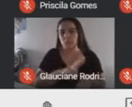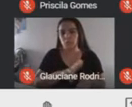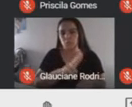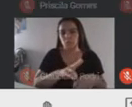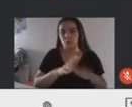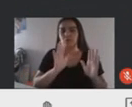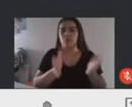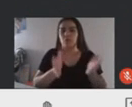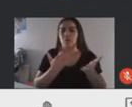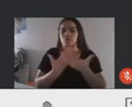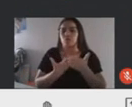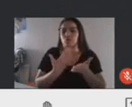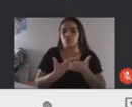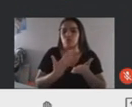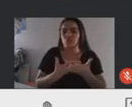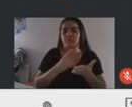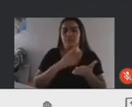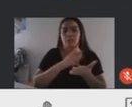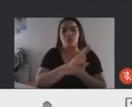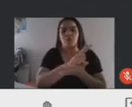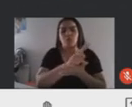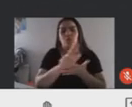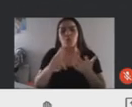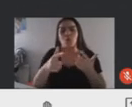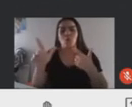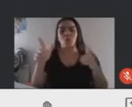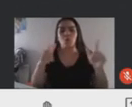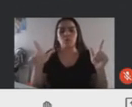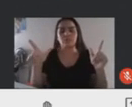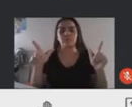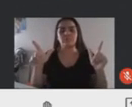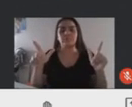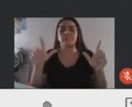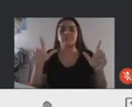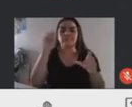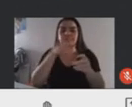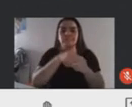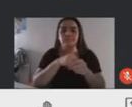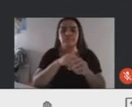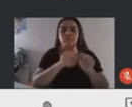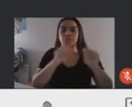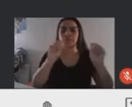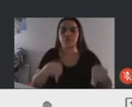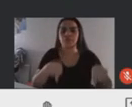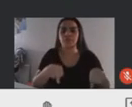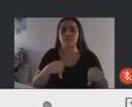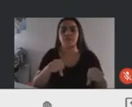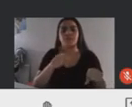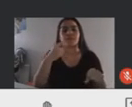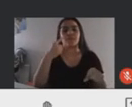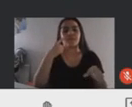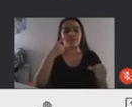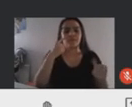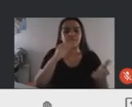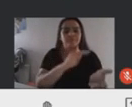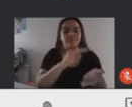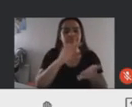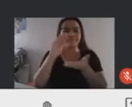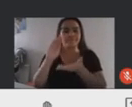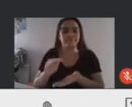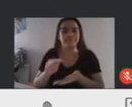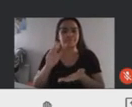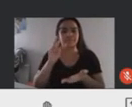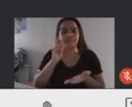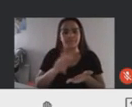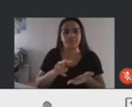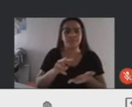outras formas de utilizar esse sistema. Uma das formas é com a digestão de amostras em fluxo contínuo. Então, aqui, ao